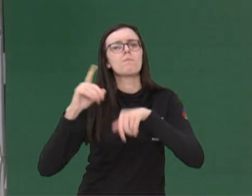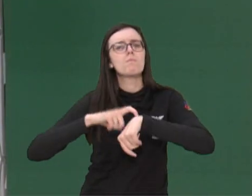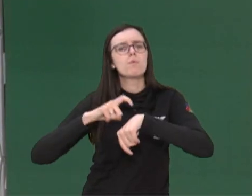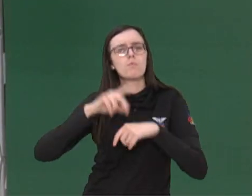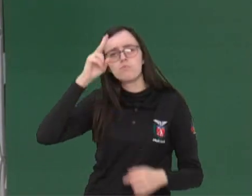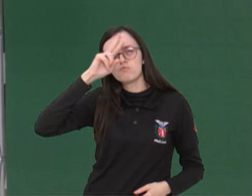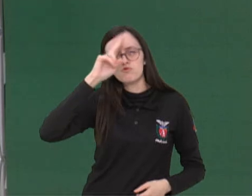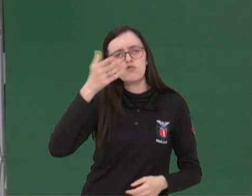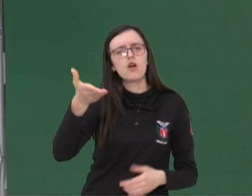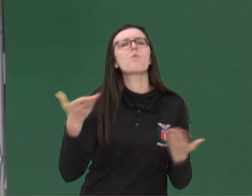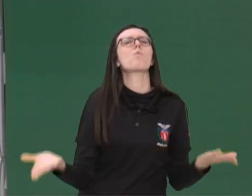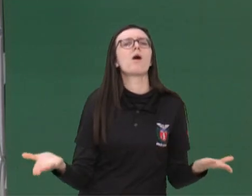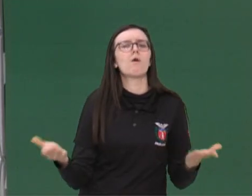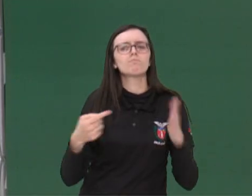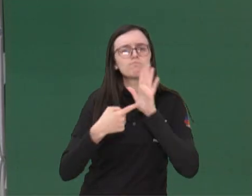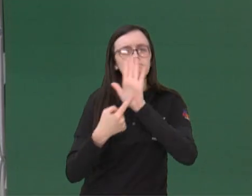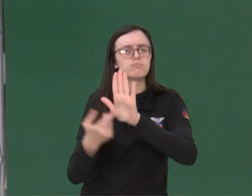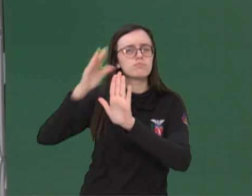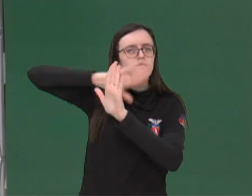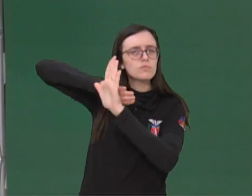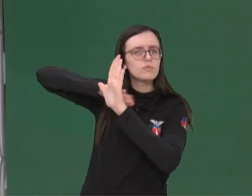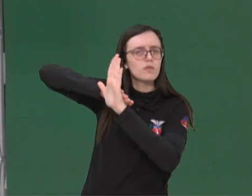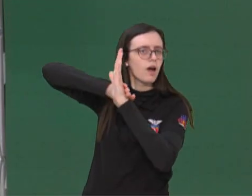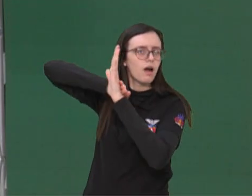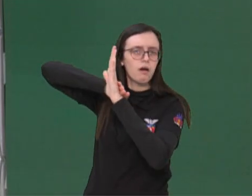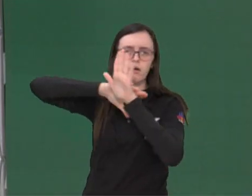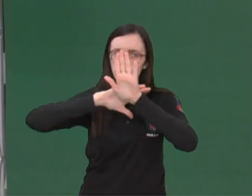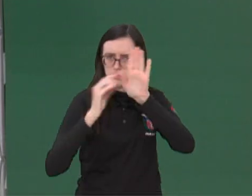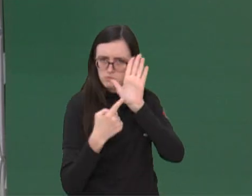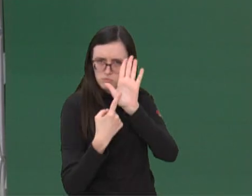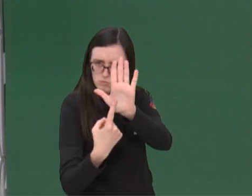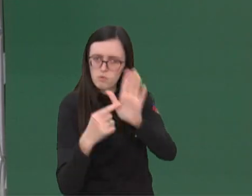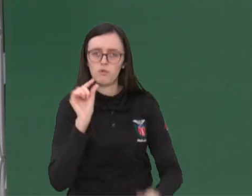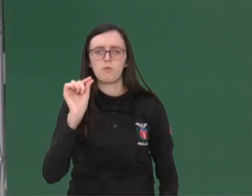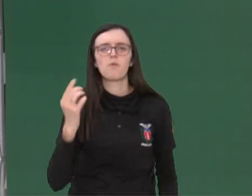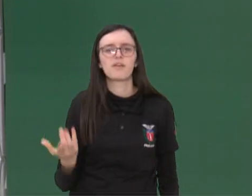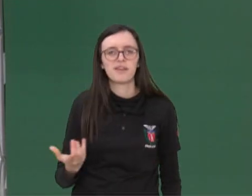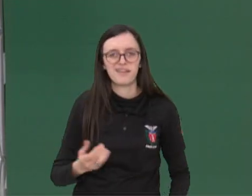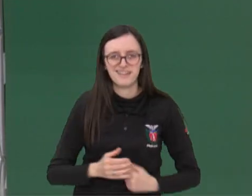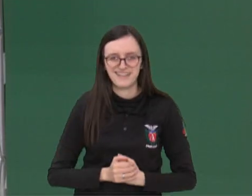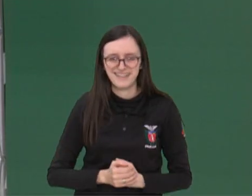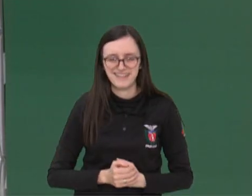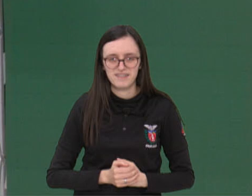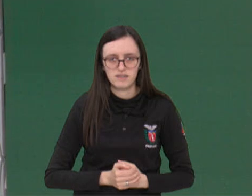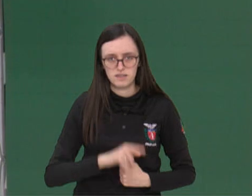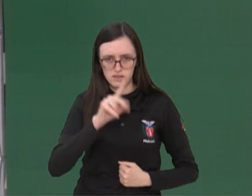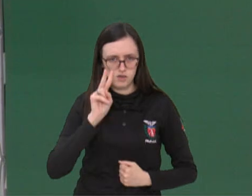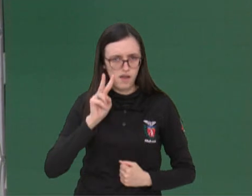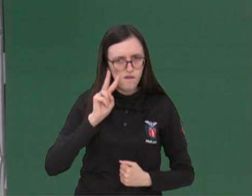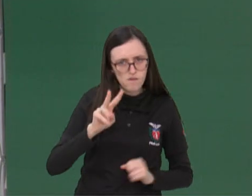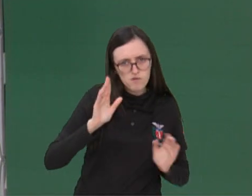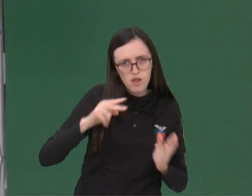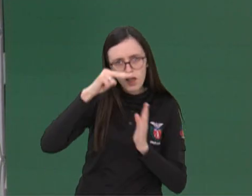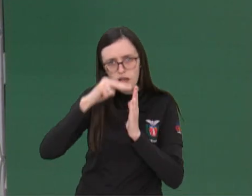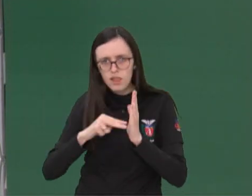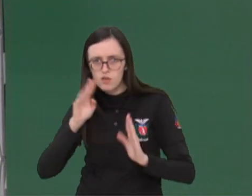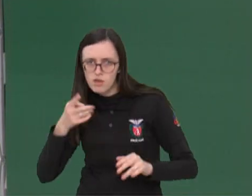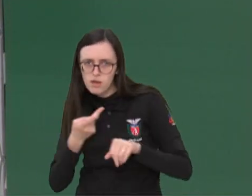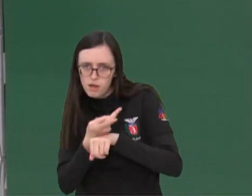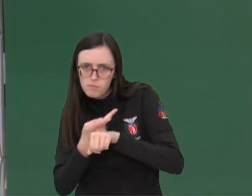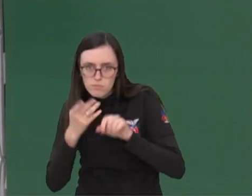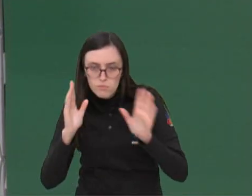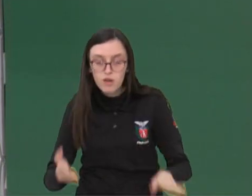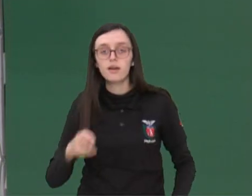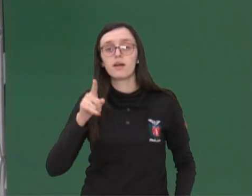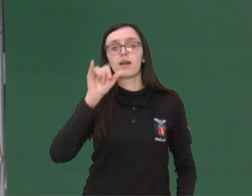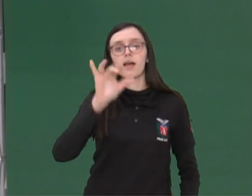que ela foi criada? Que mensagem essa imagem está querendo passar? Já viu sobre isso? Já leu sobre isso? Já procurou?